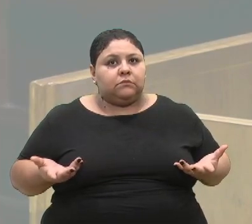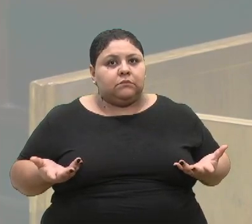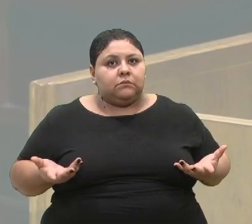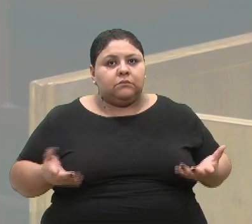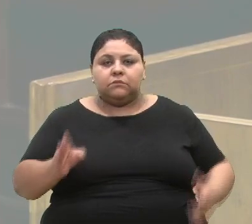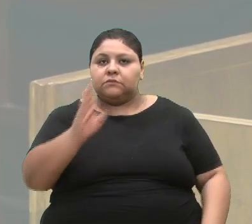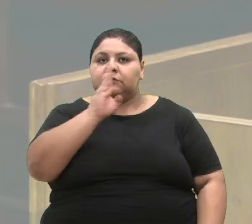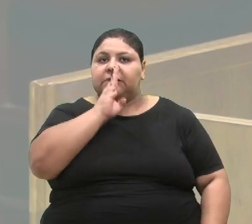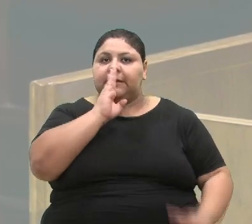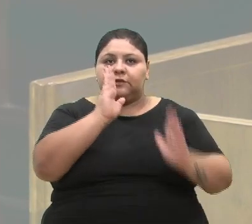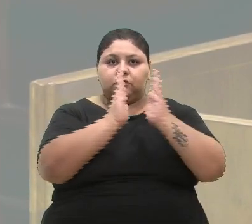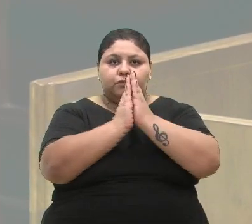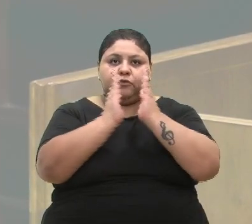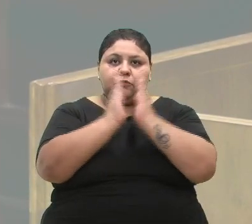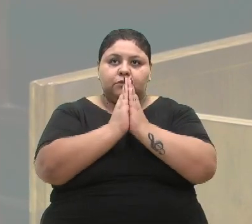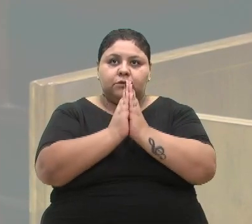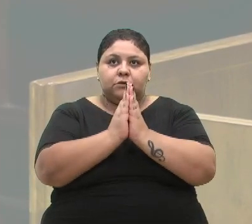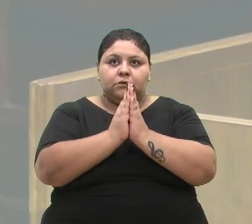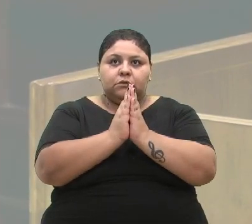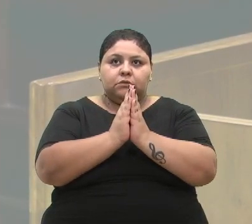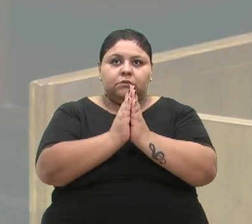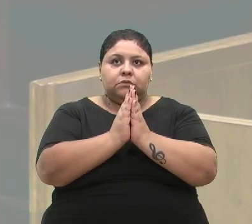Silêncio, por favor. Obrigado.